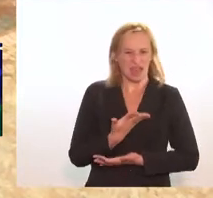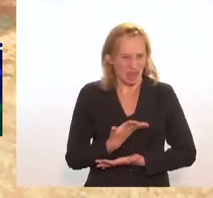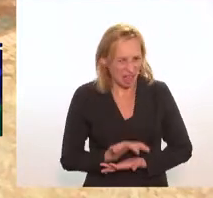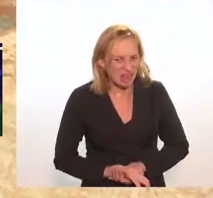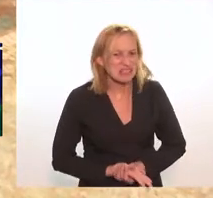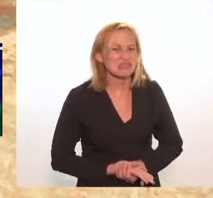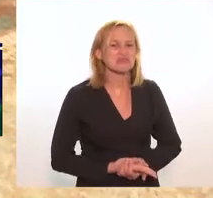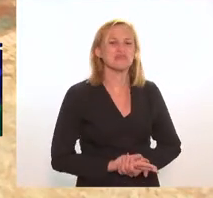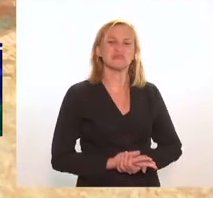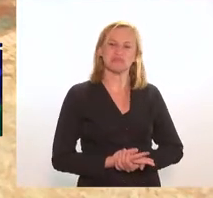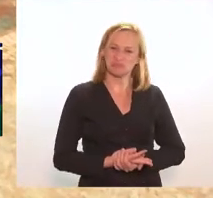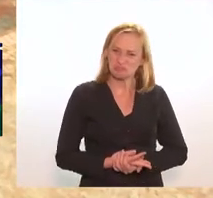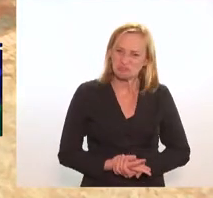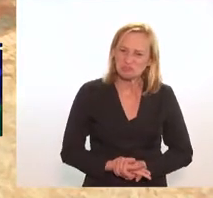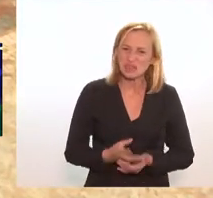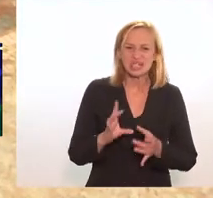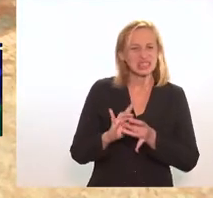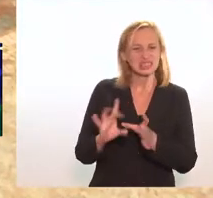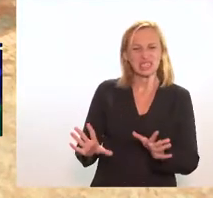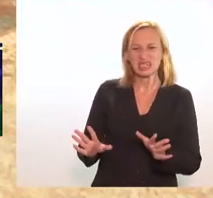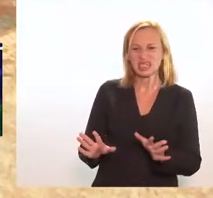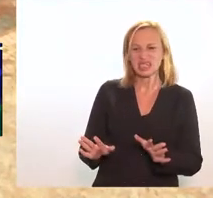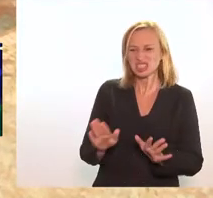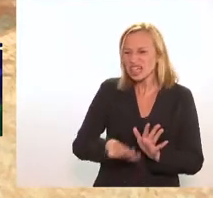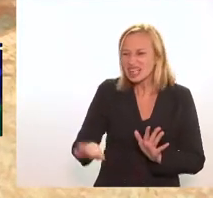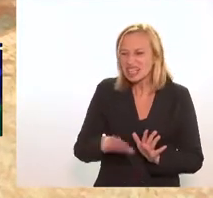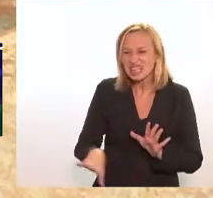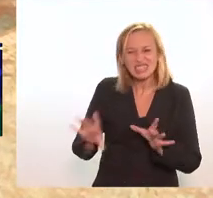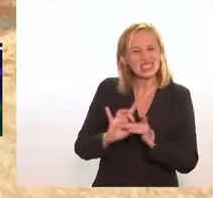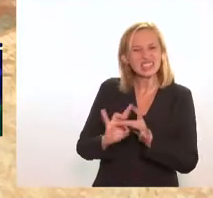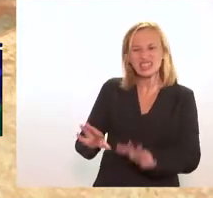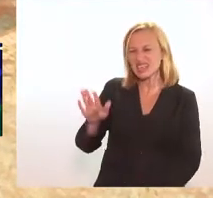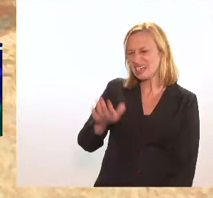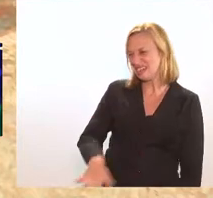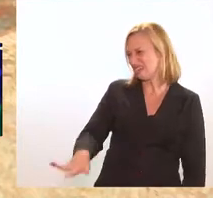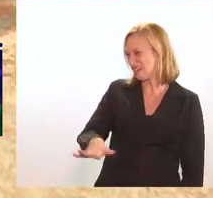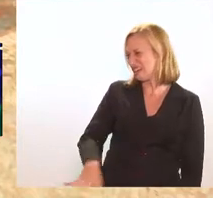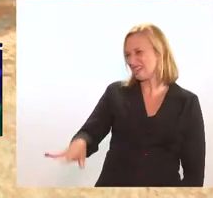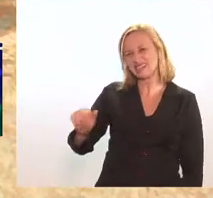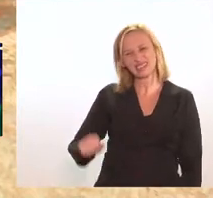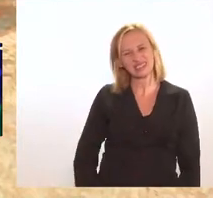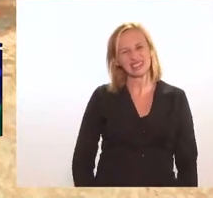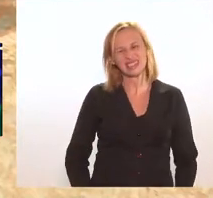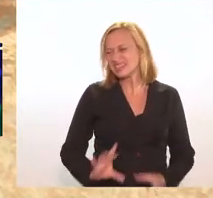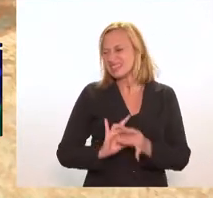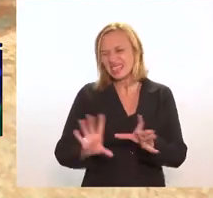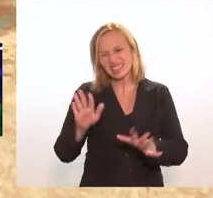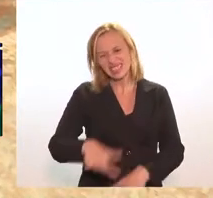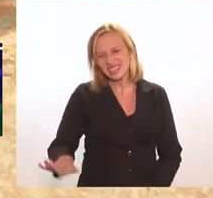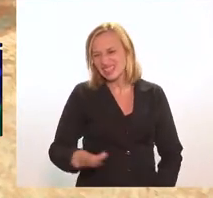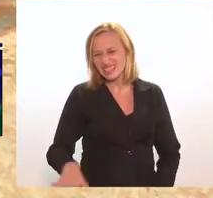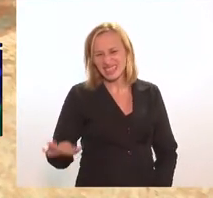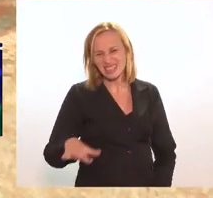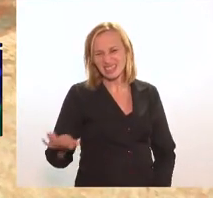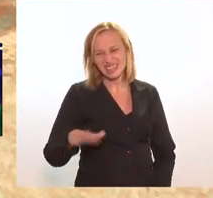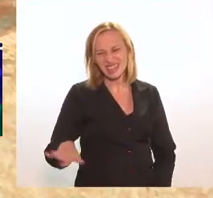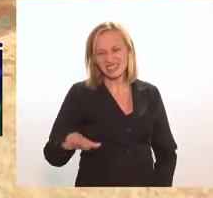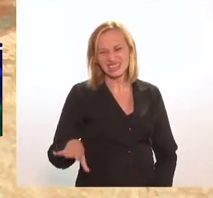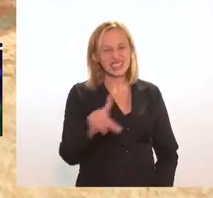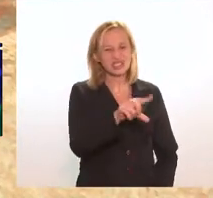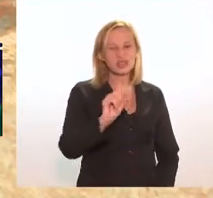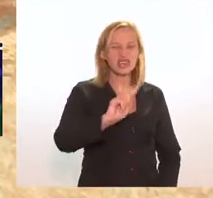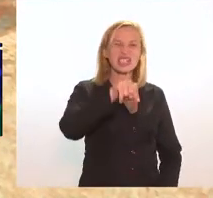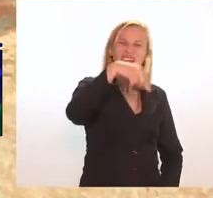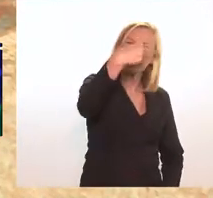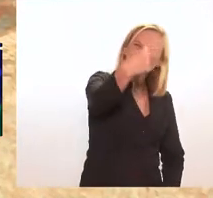muito bem. Deixa a criança ser criança. Deixa a criança ser criança. A criança tem que decidir o que vai ser